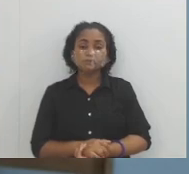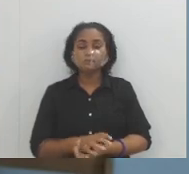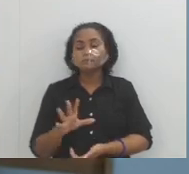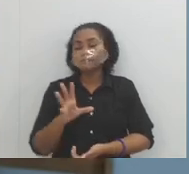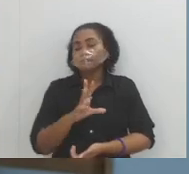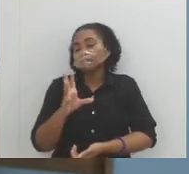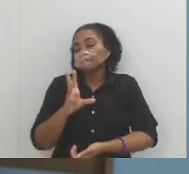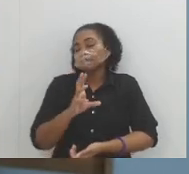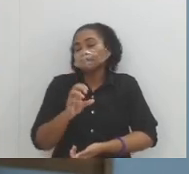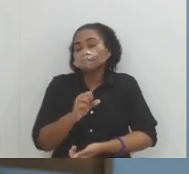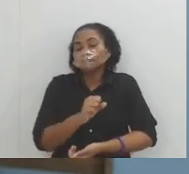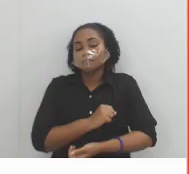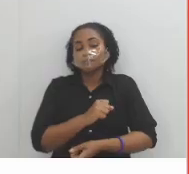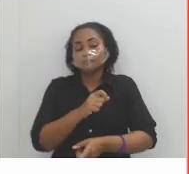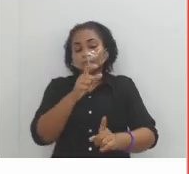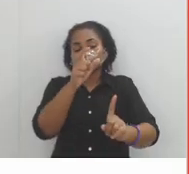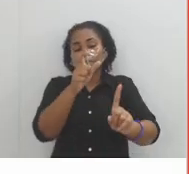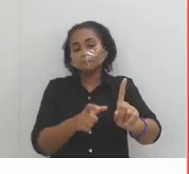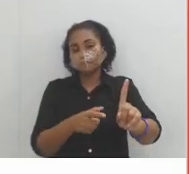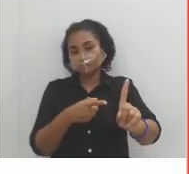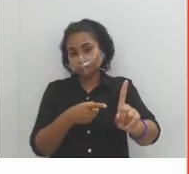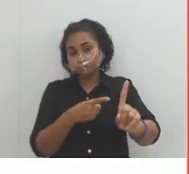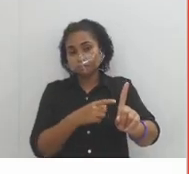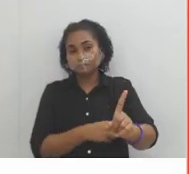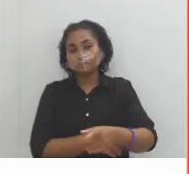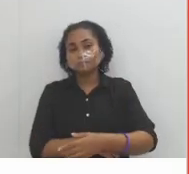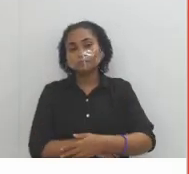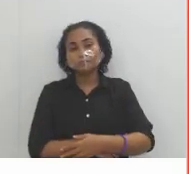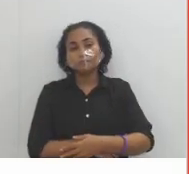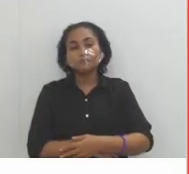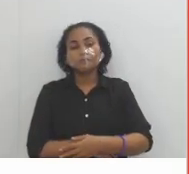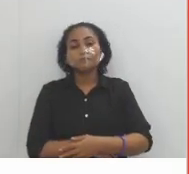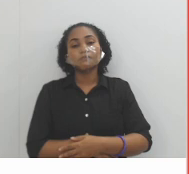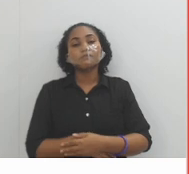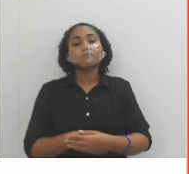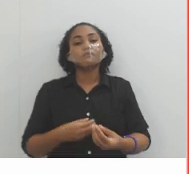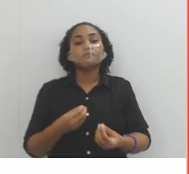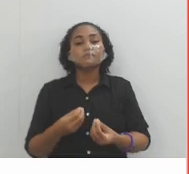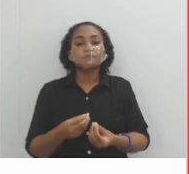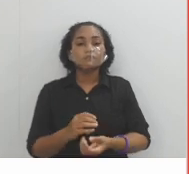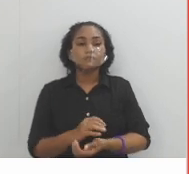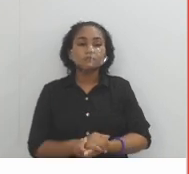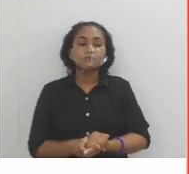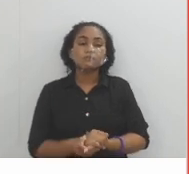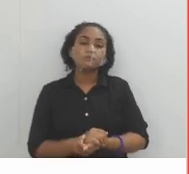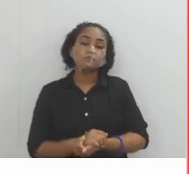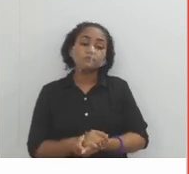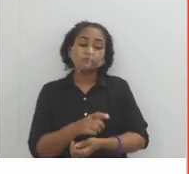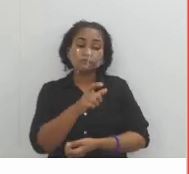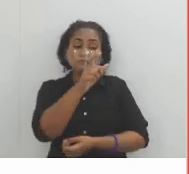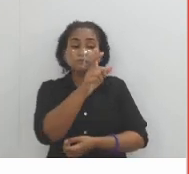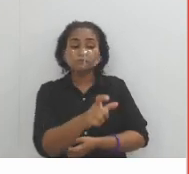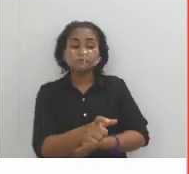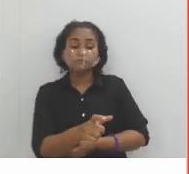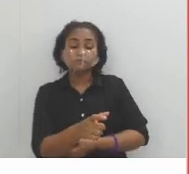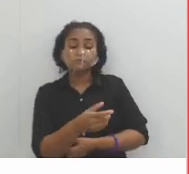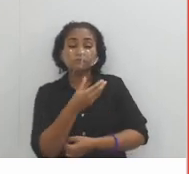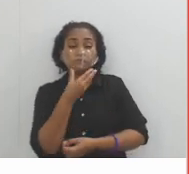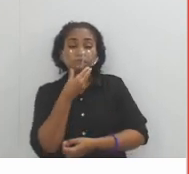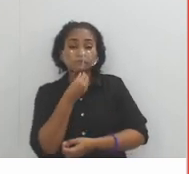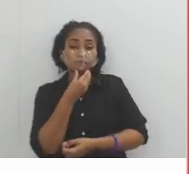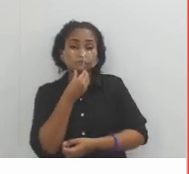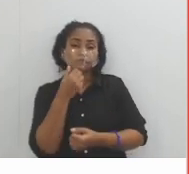aquele rapaz, você pode trocar, volta para o slide isso, aquele rapaz, você